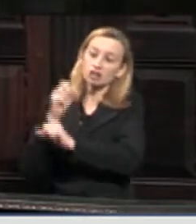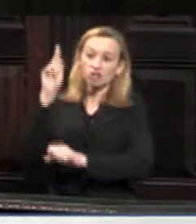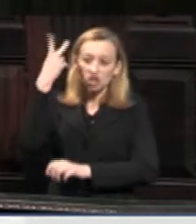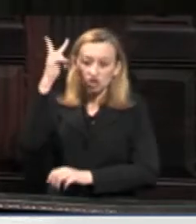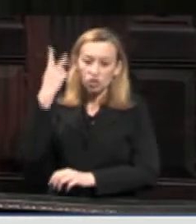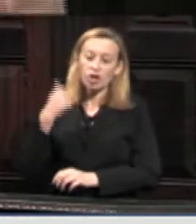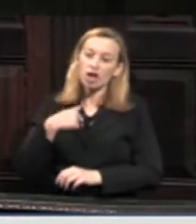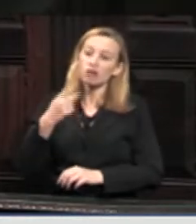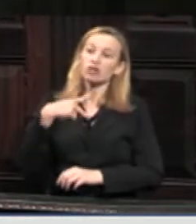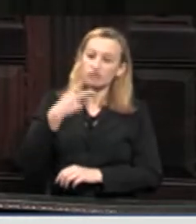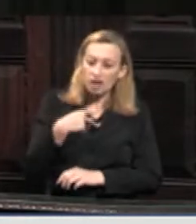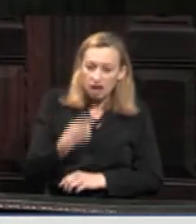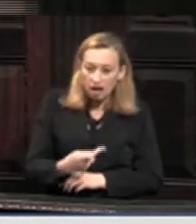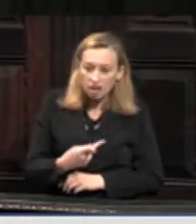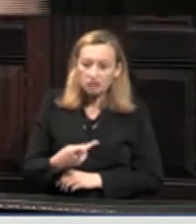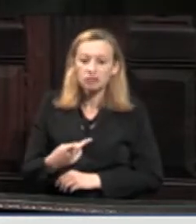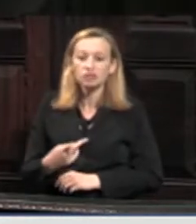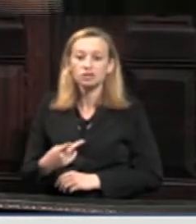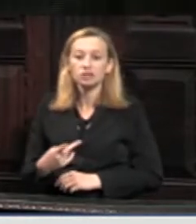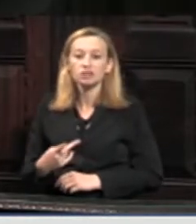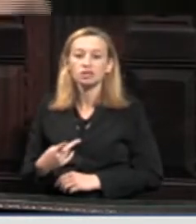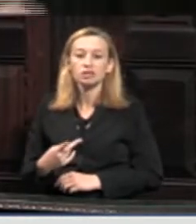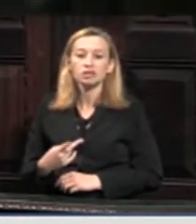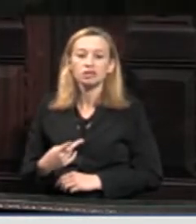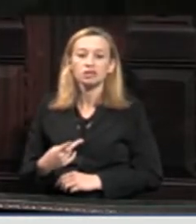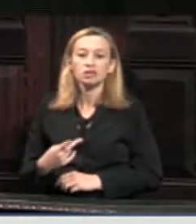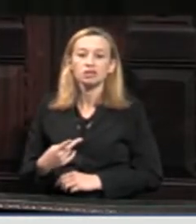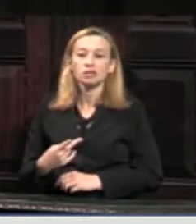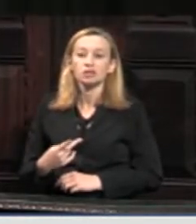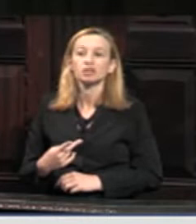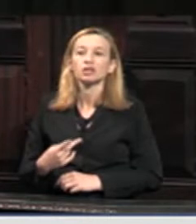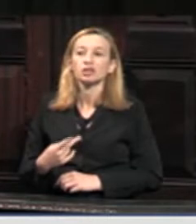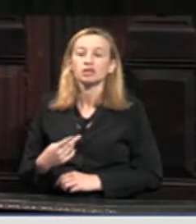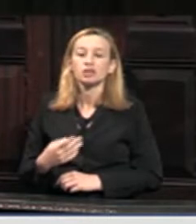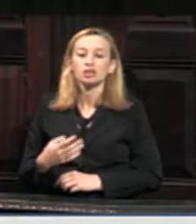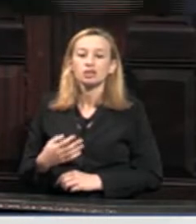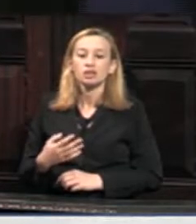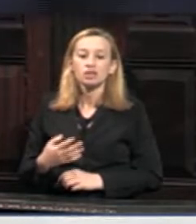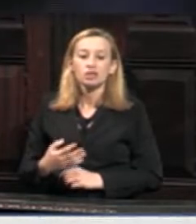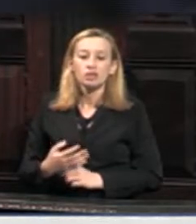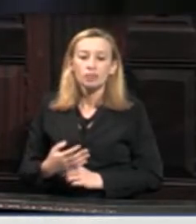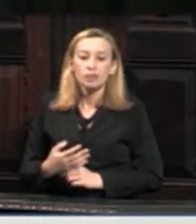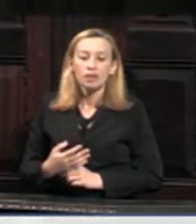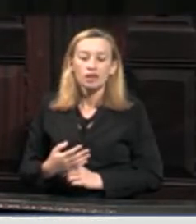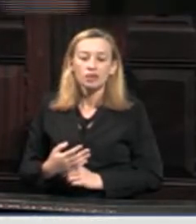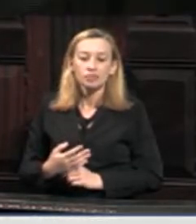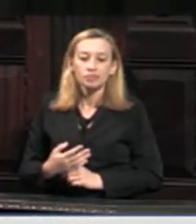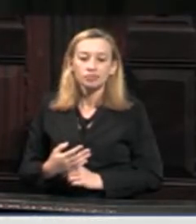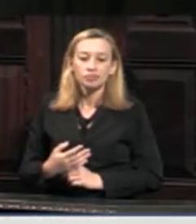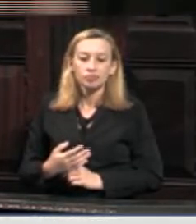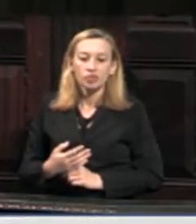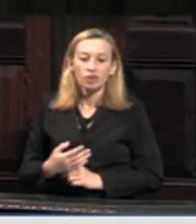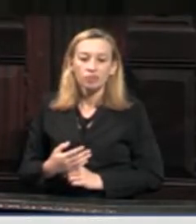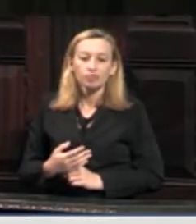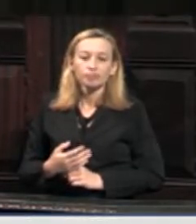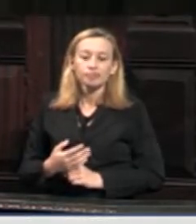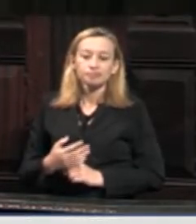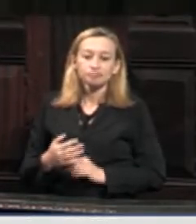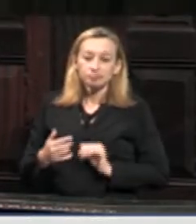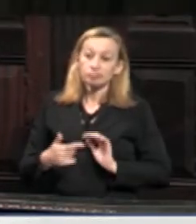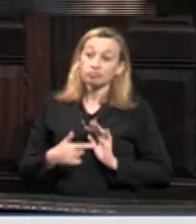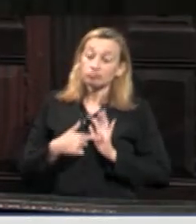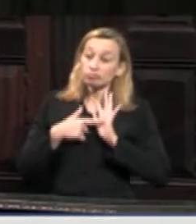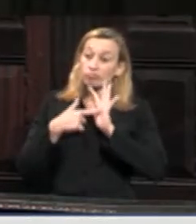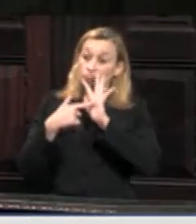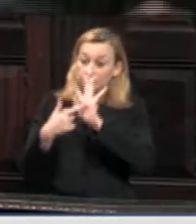essa denúncia, minha solidariedade à comunidade acadêmica da Faculdade de Direito da UF, uma chamada para o ato de hoje à noite, às 19